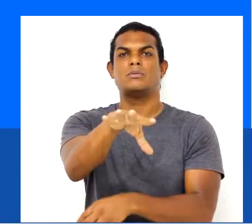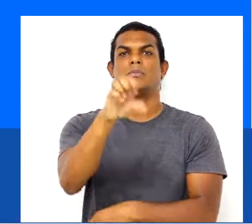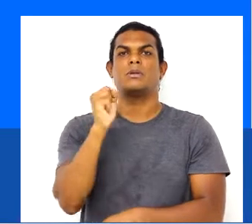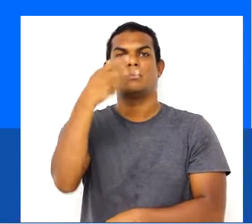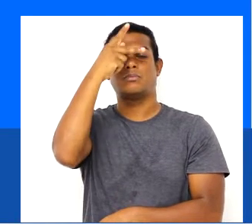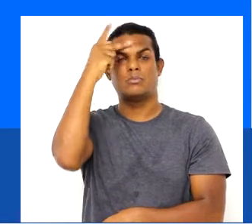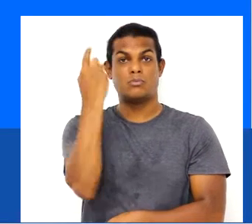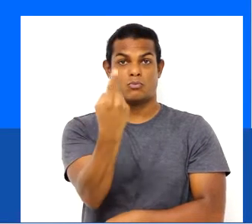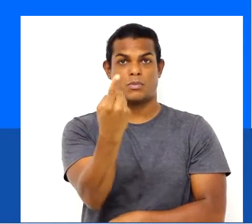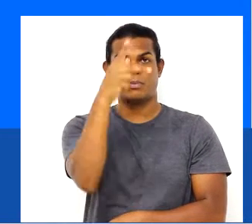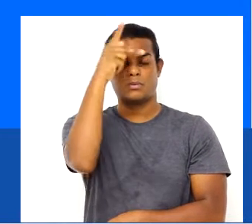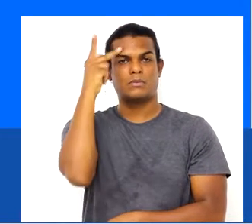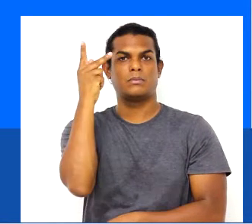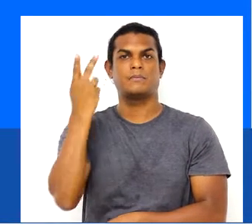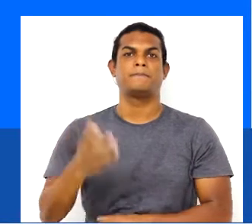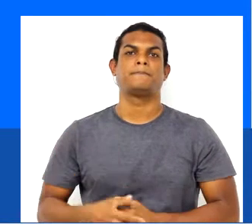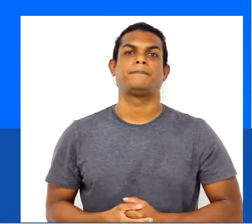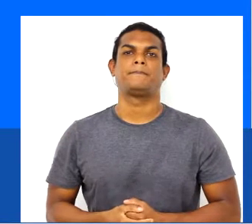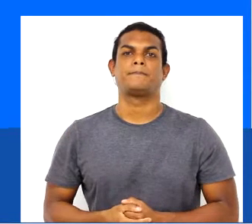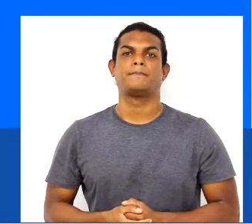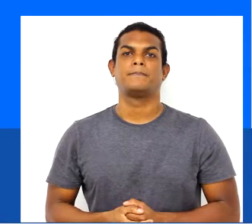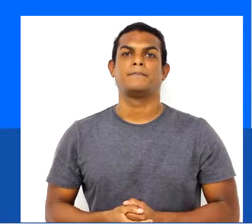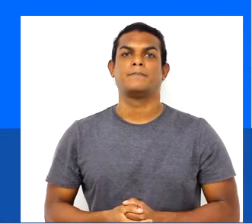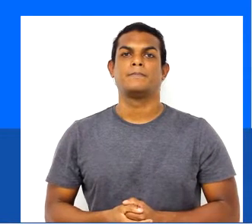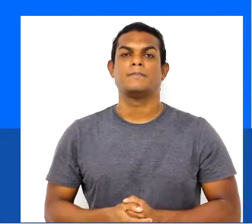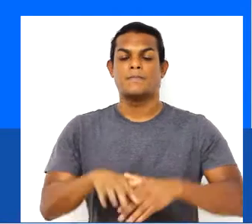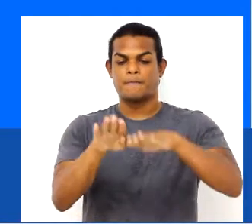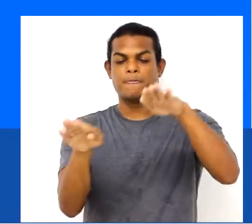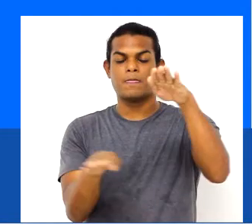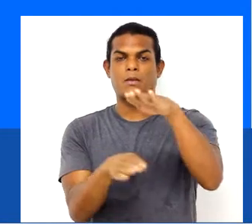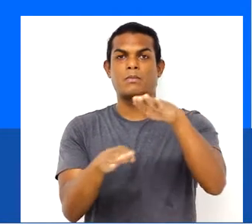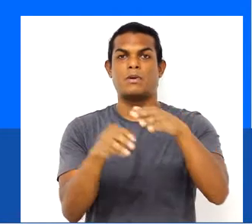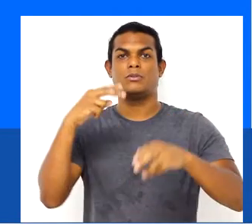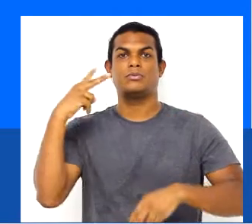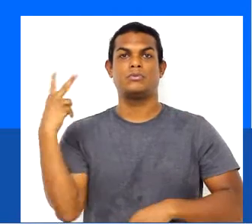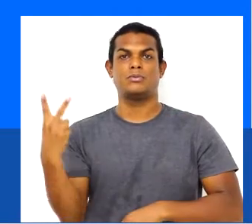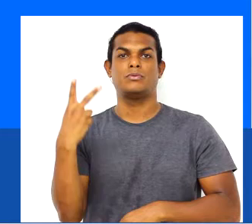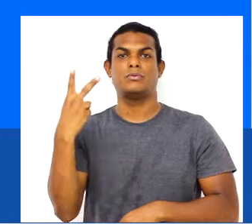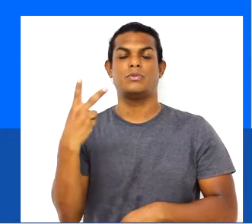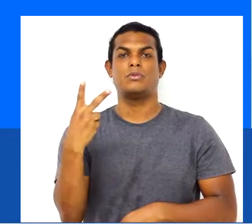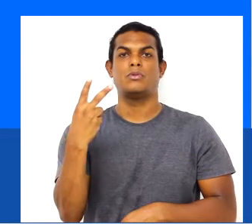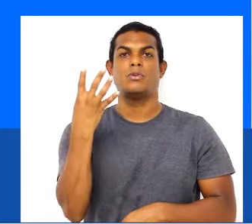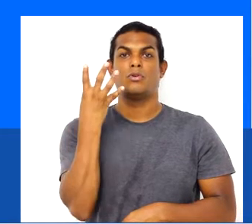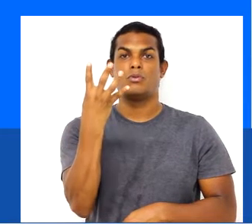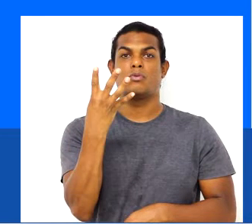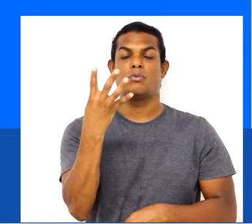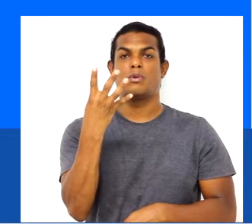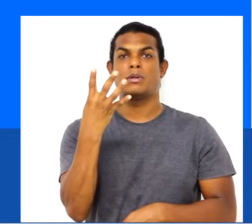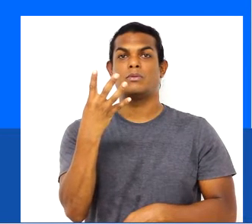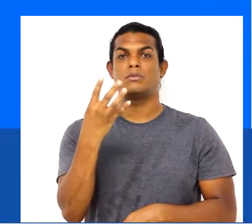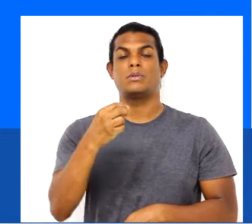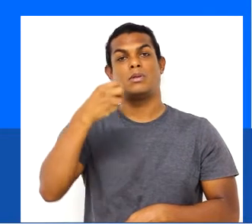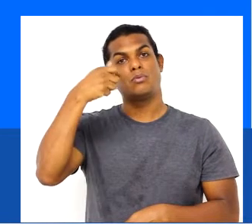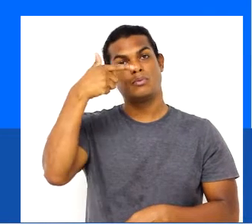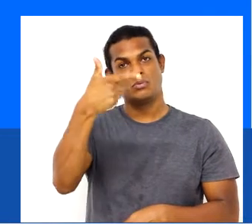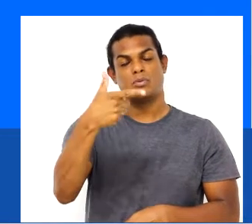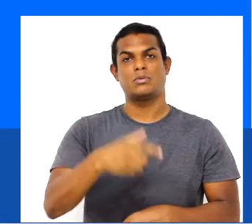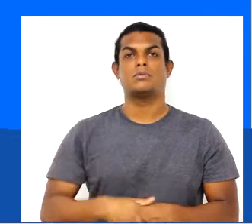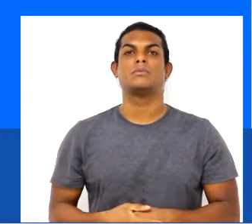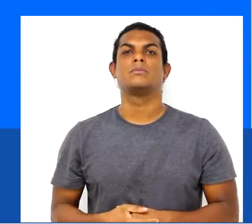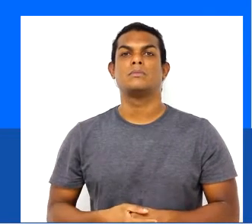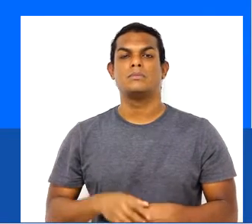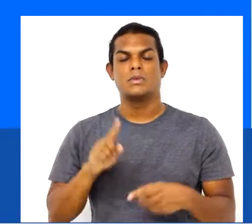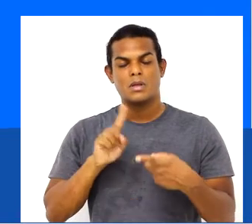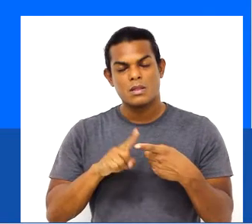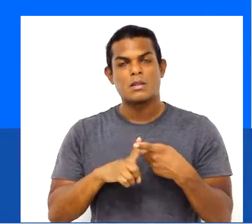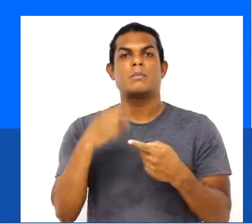pessoa. Em seguida, abaixo do valor 4, temos o valor 2, que também significa a quantidade de livros